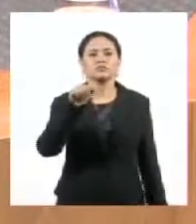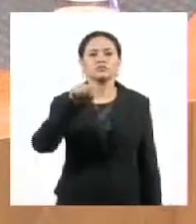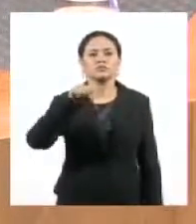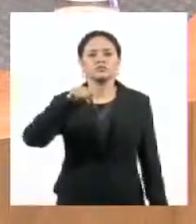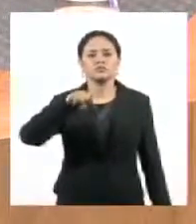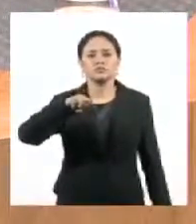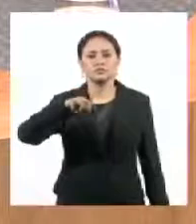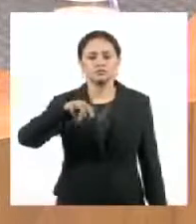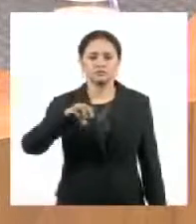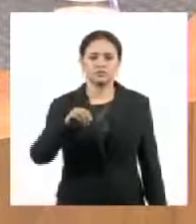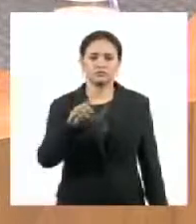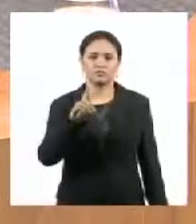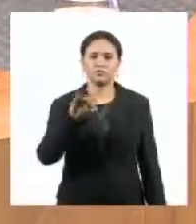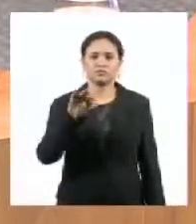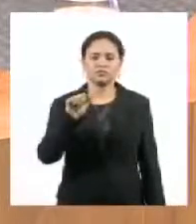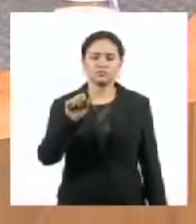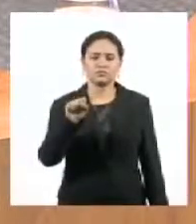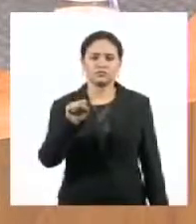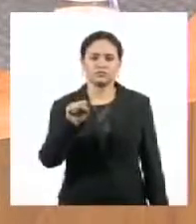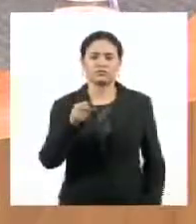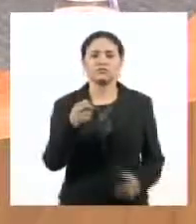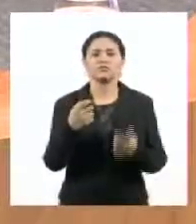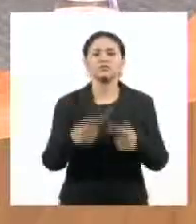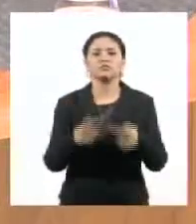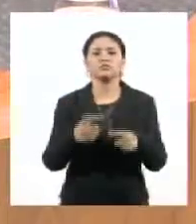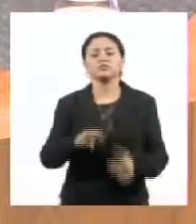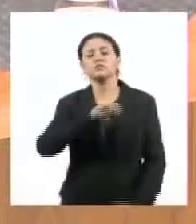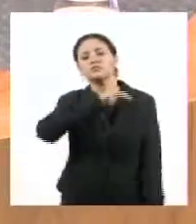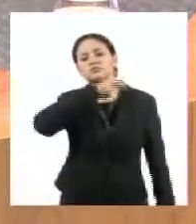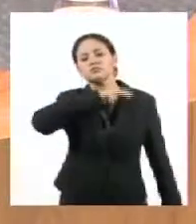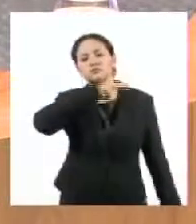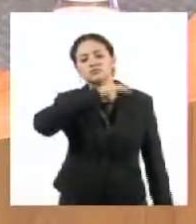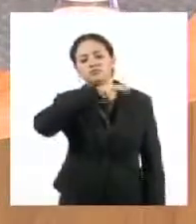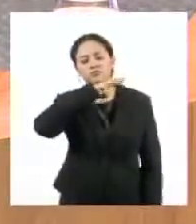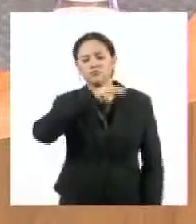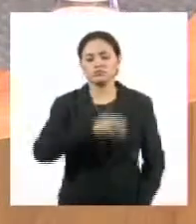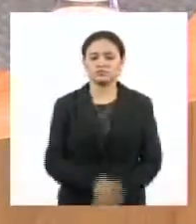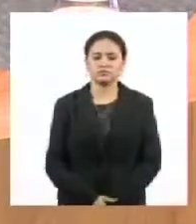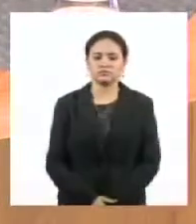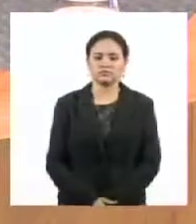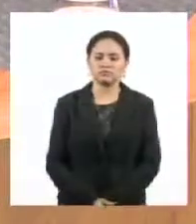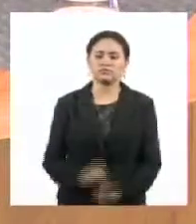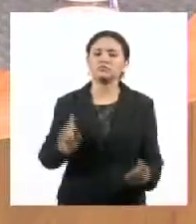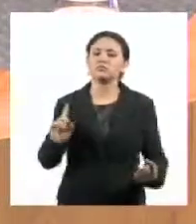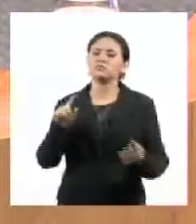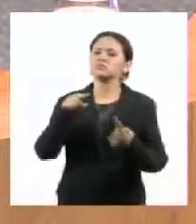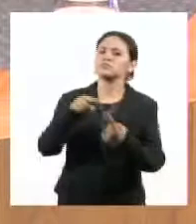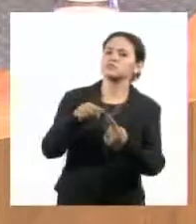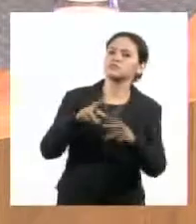no bairro do Maiobão. Senhoras e senhores, o objeto da audiência pública